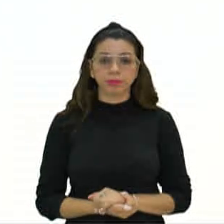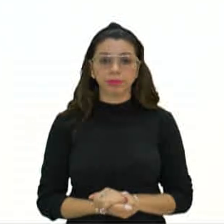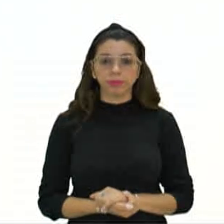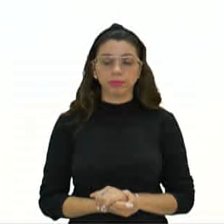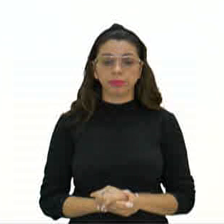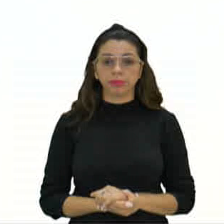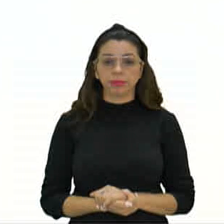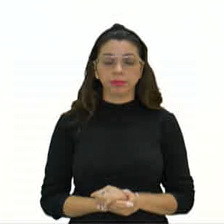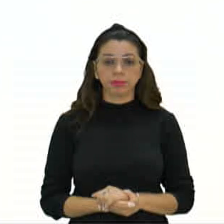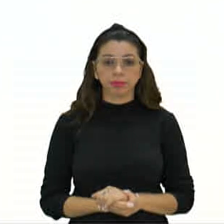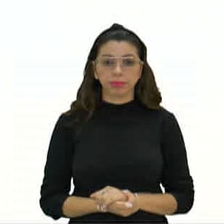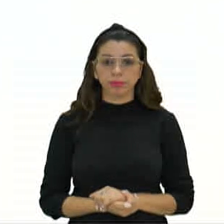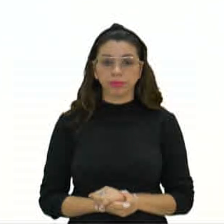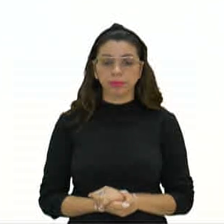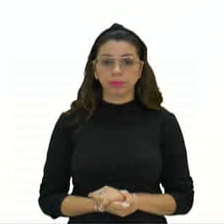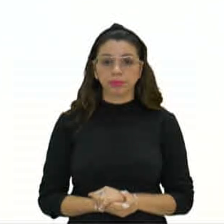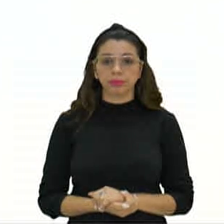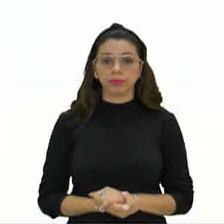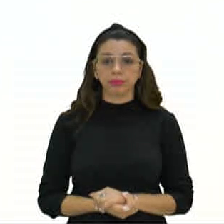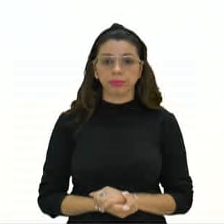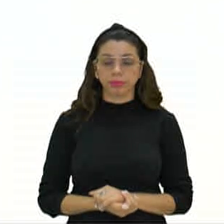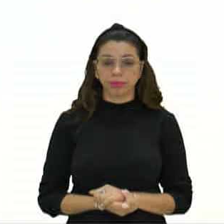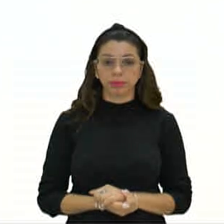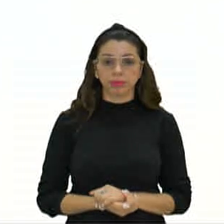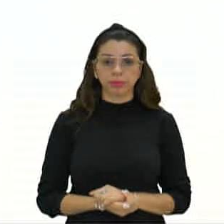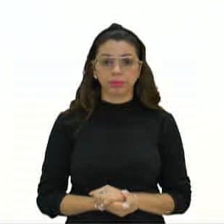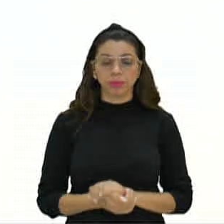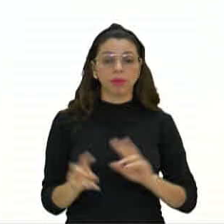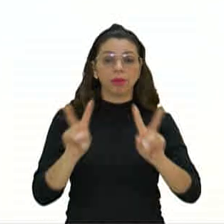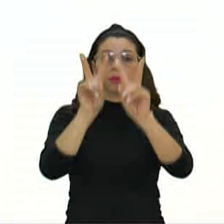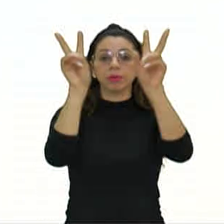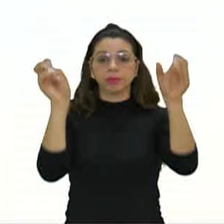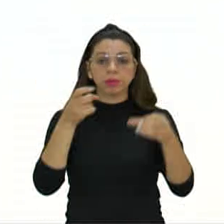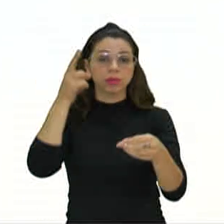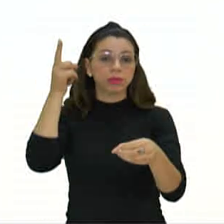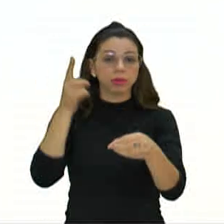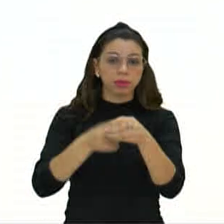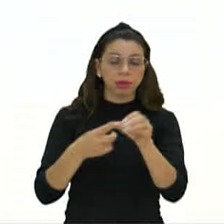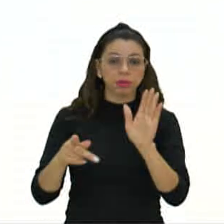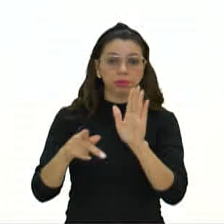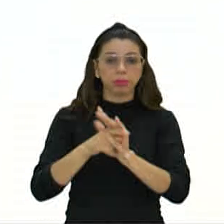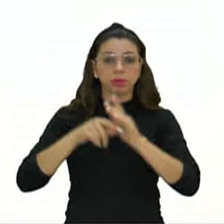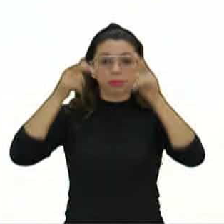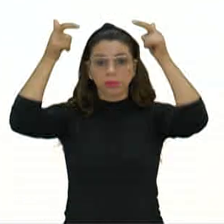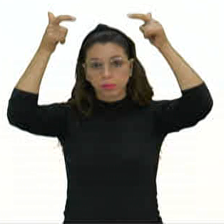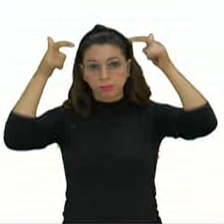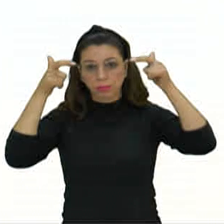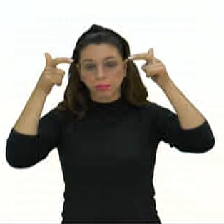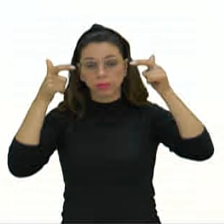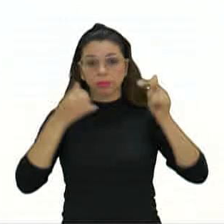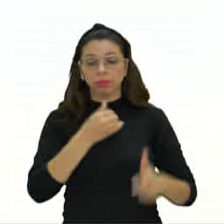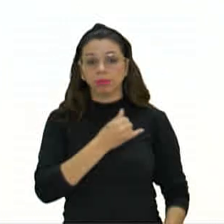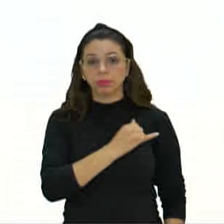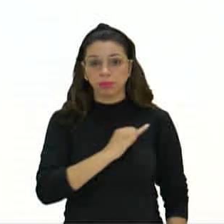a cidade imperial. The history of Petropolis begins on one